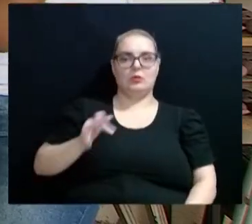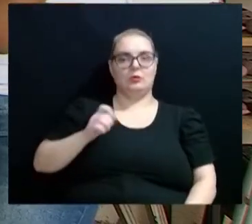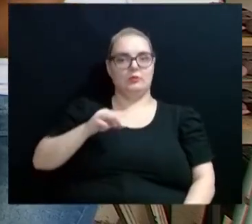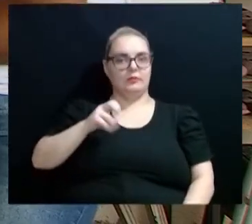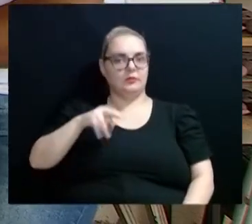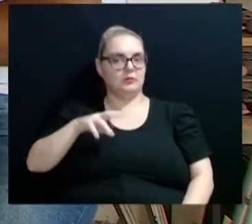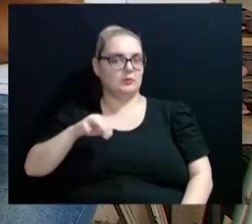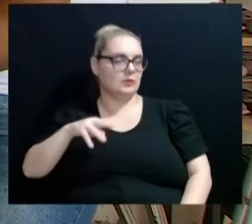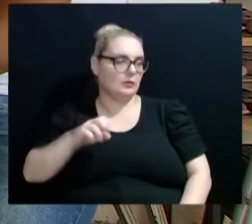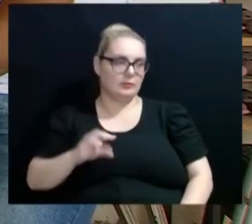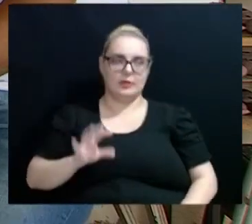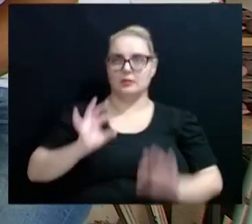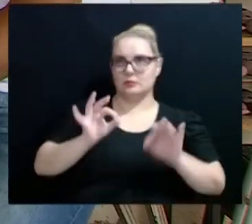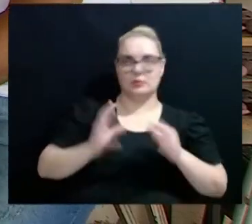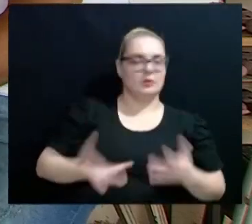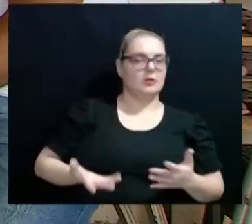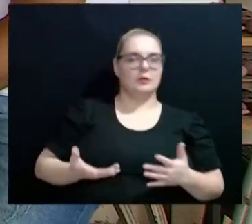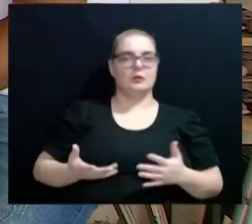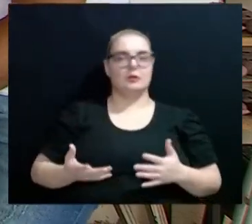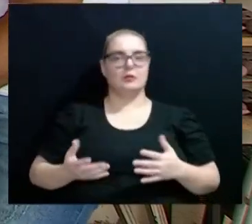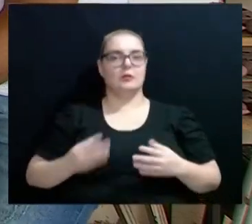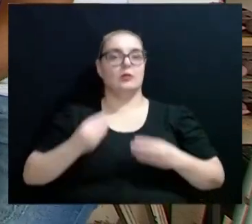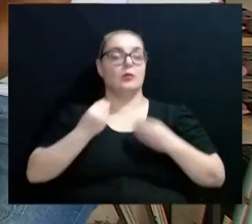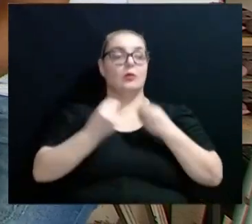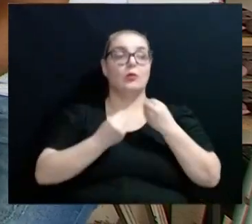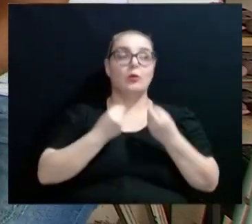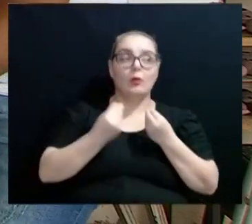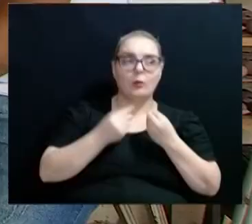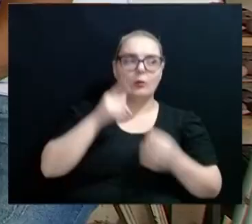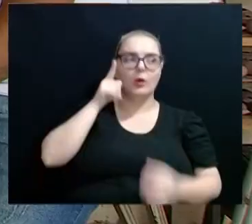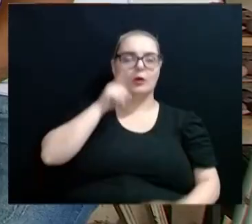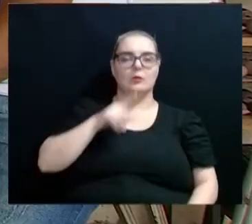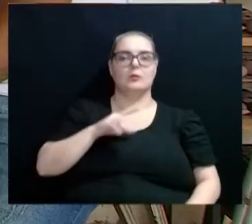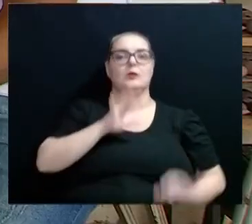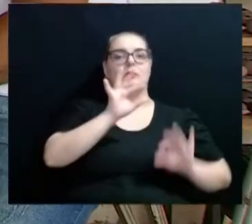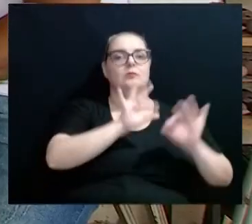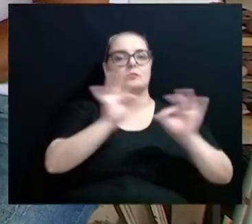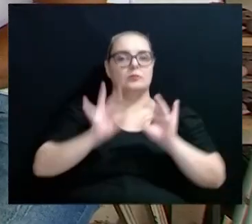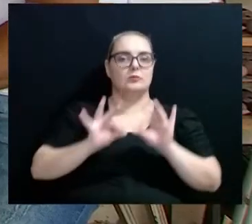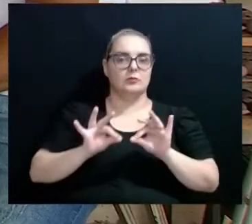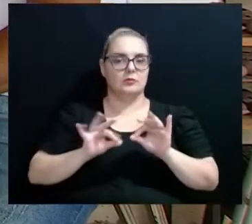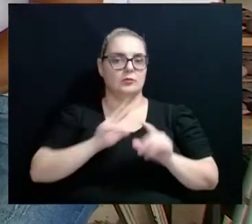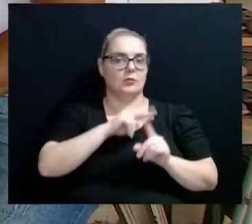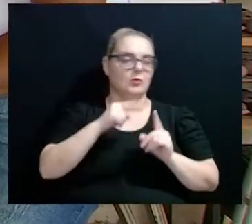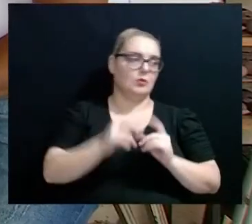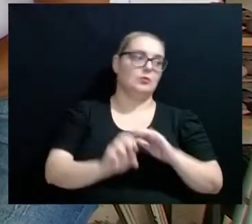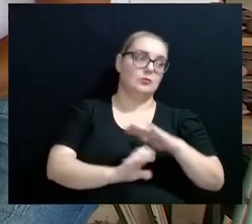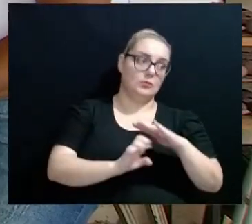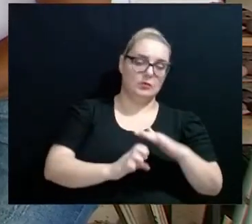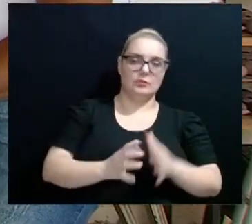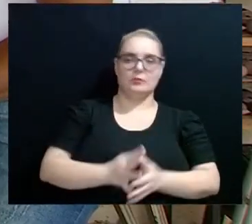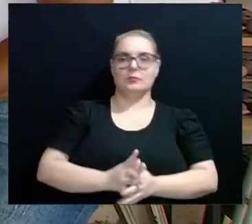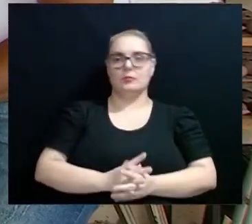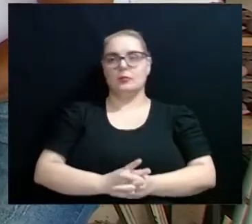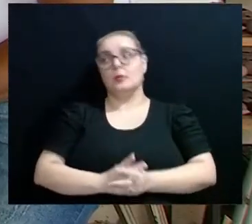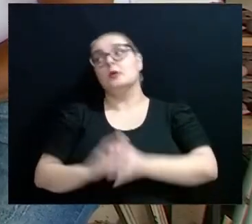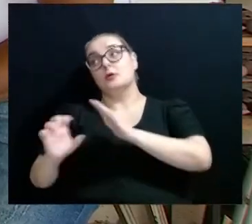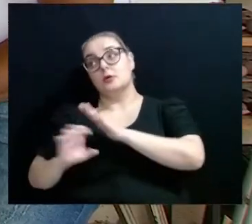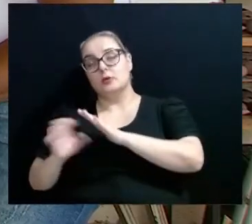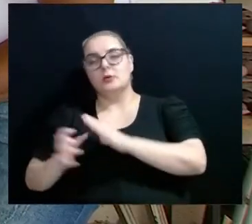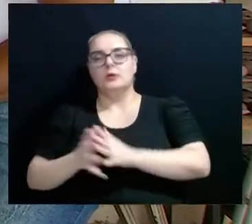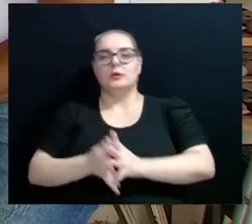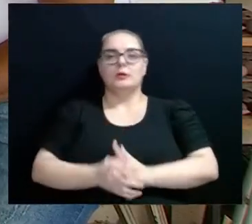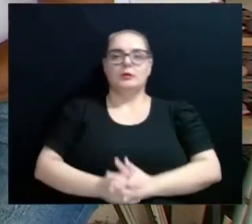ou duas esculturas para manter um faturamento X, para manter um teto Y tal. Como que você consegue